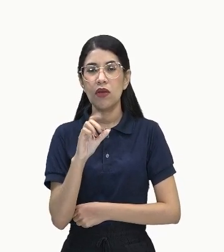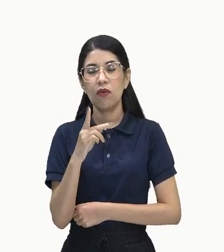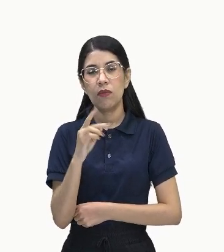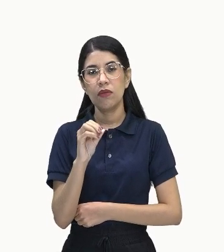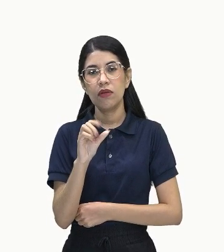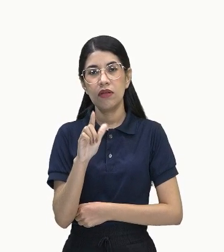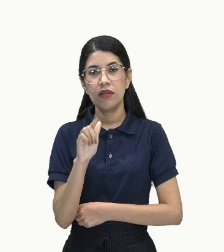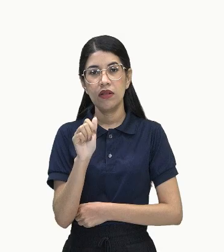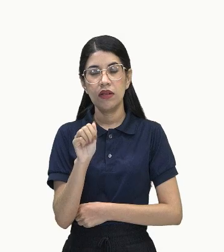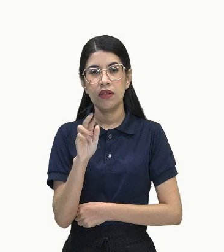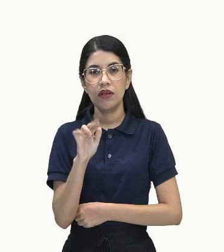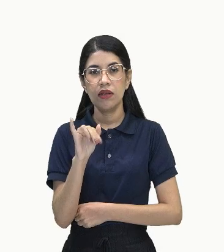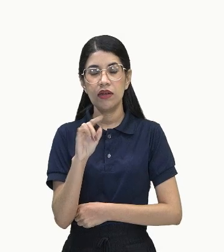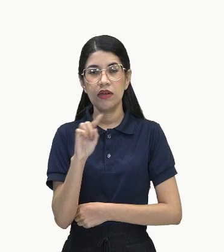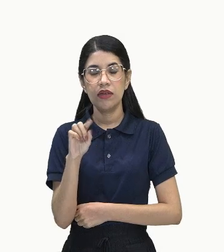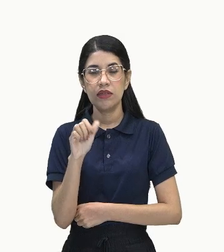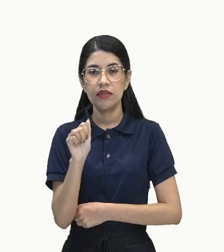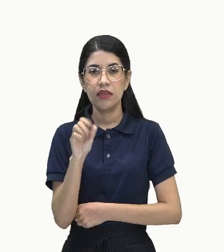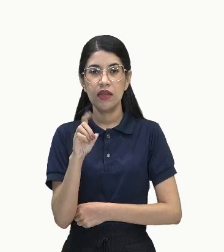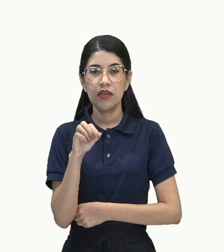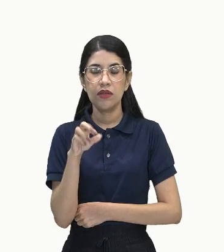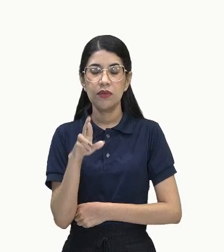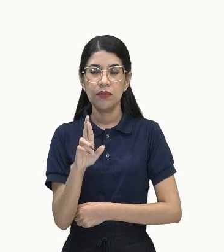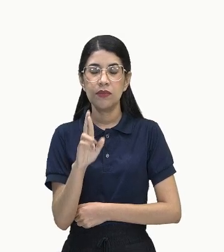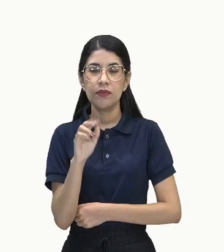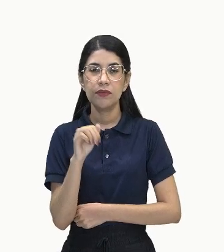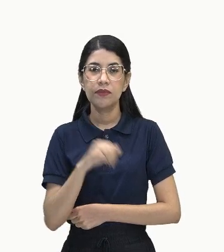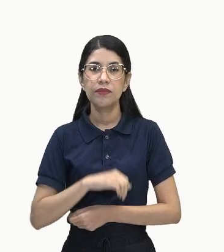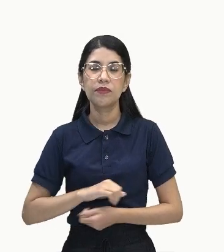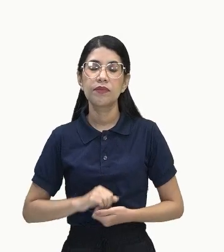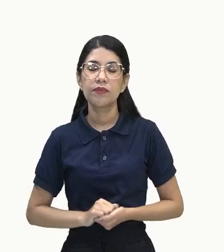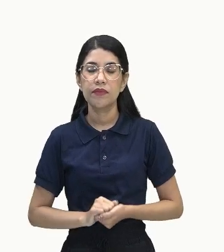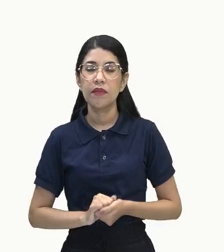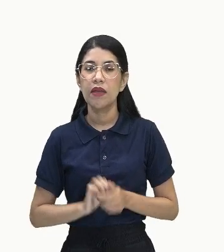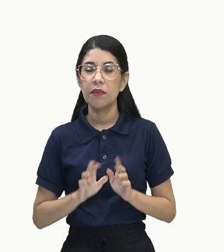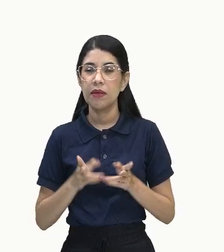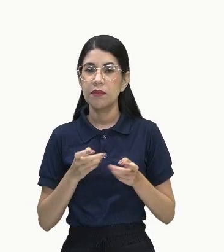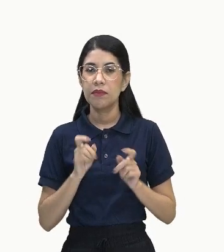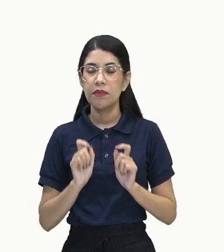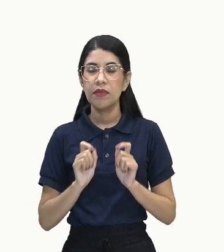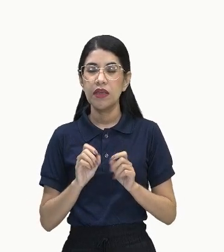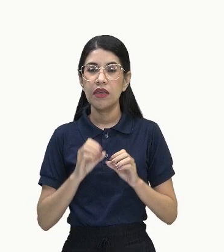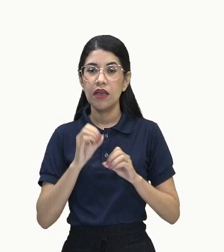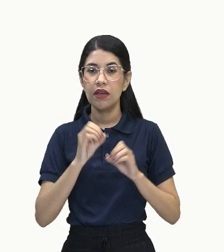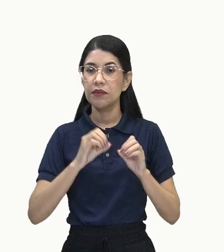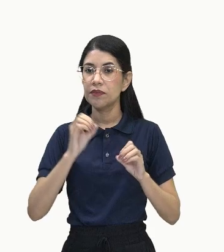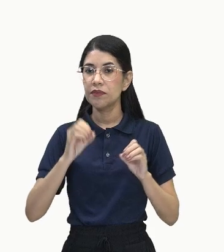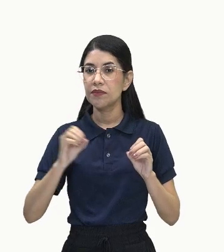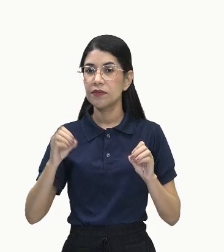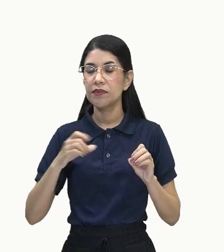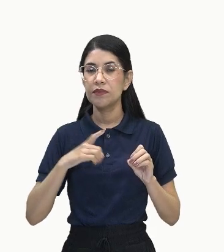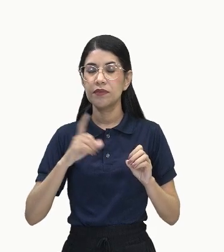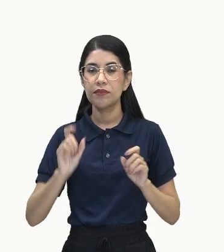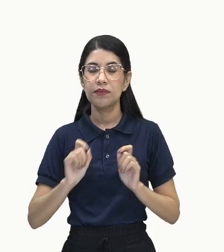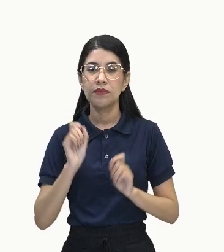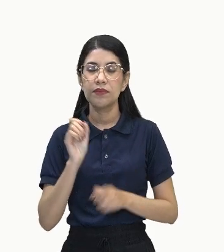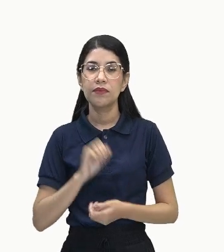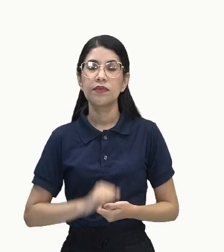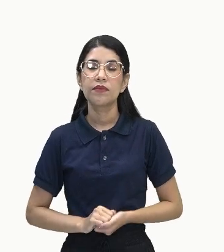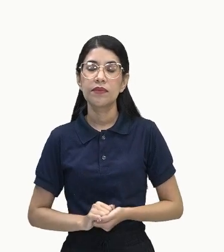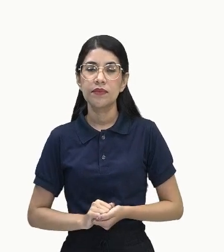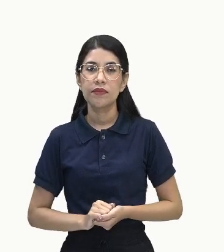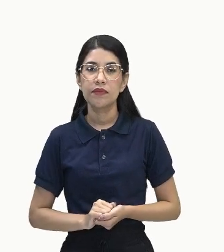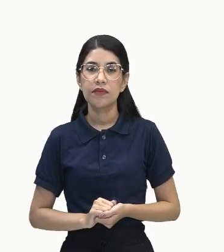né? Esse cara aqui do meio é o polarizador. Observe que a onda, ela vem, né,